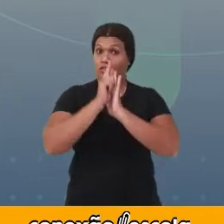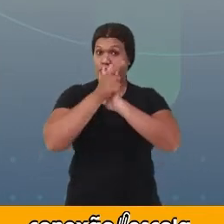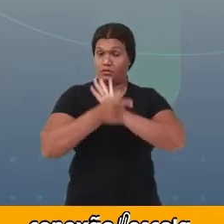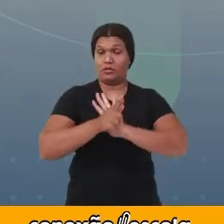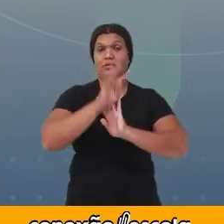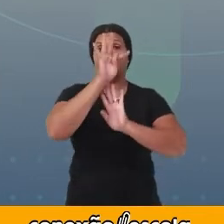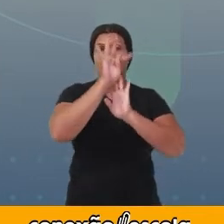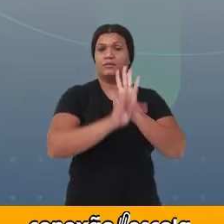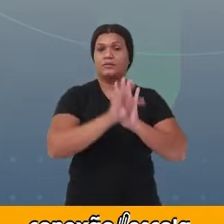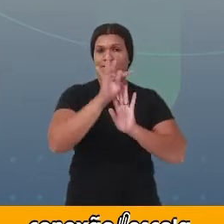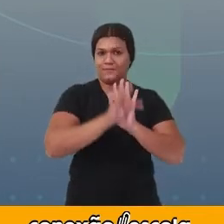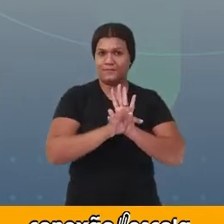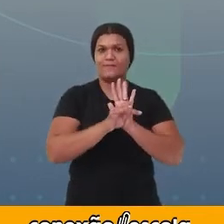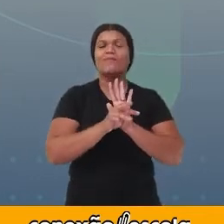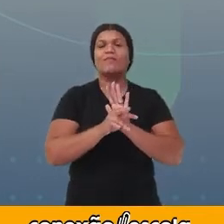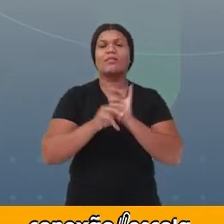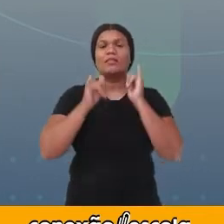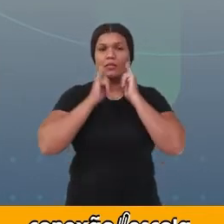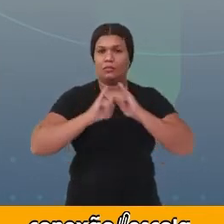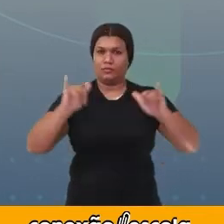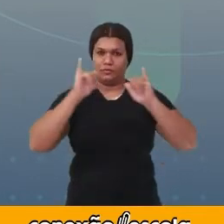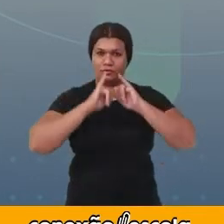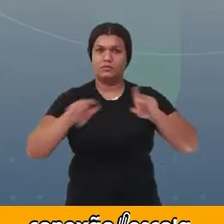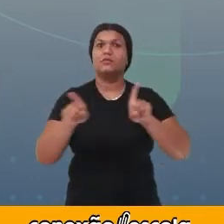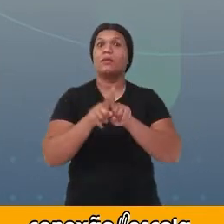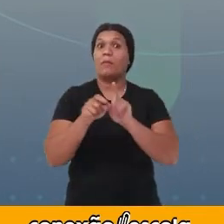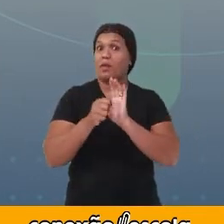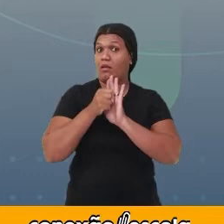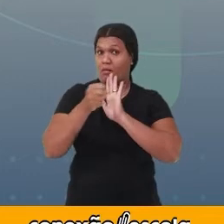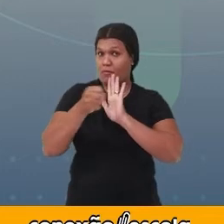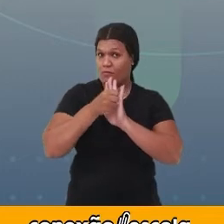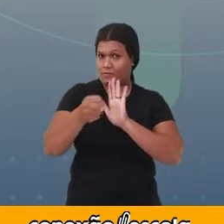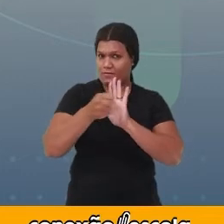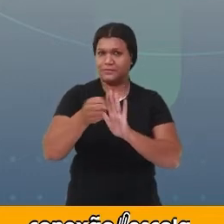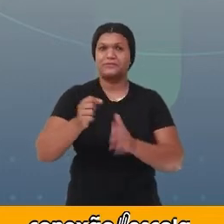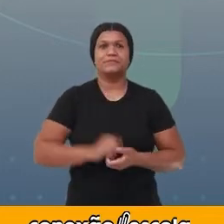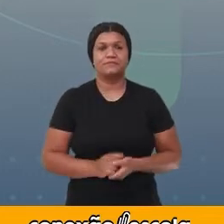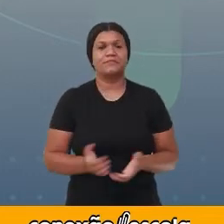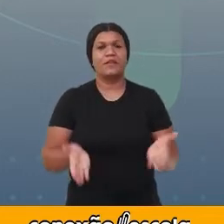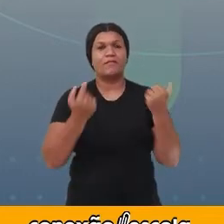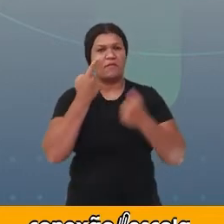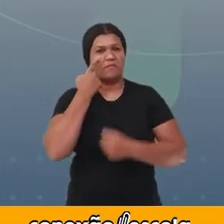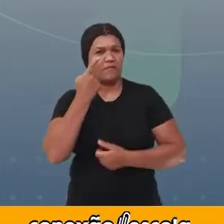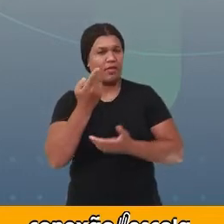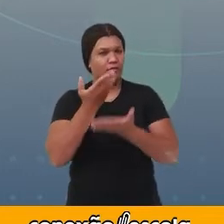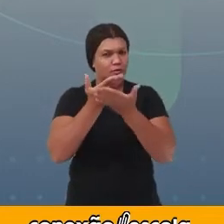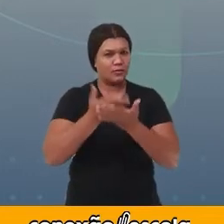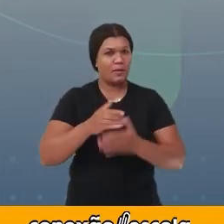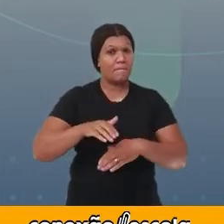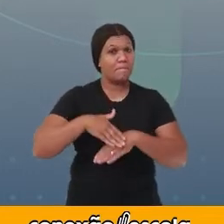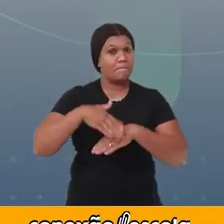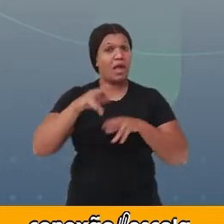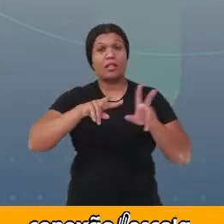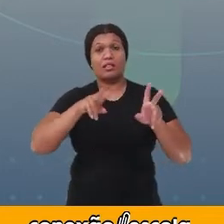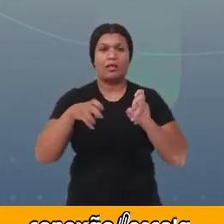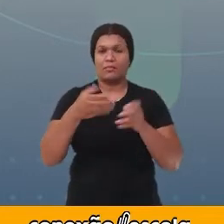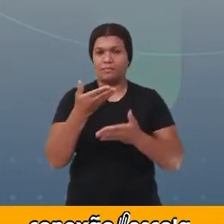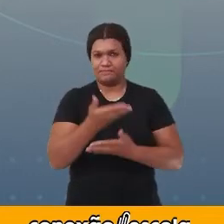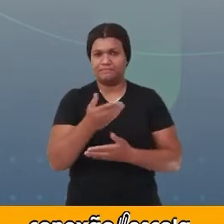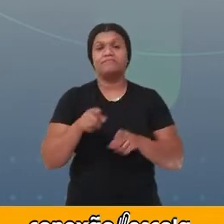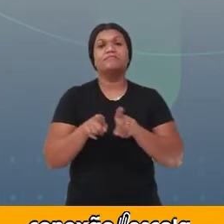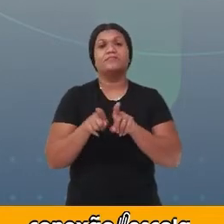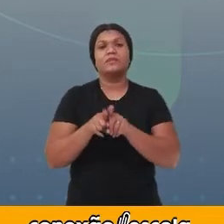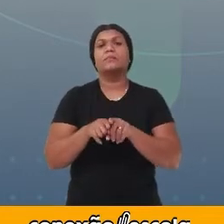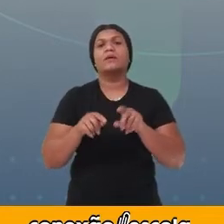Gêneros Textuais, Notícia e Reportagem. Vamos então estudar um pouquinho sobre esses gêneros e um pouquinho